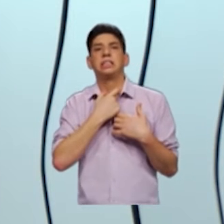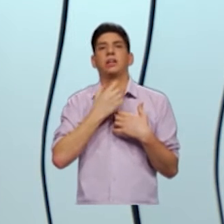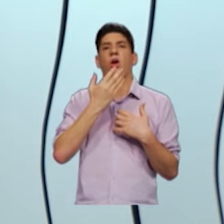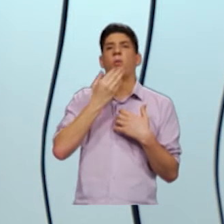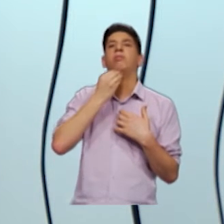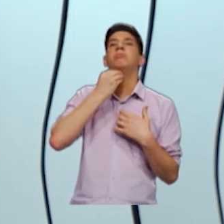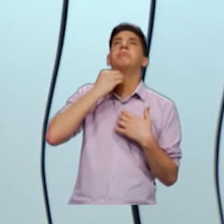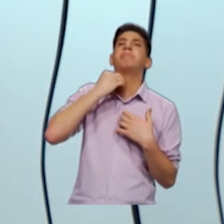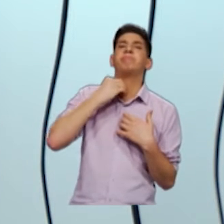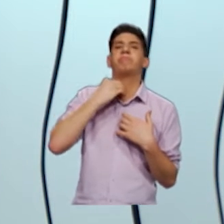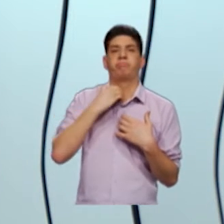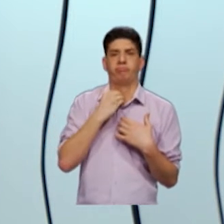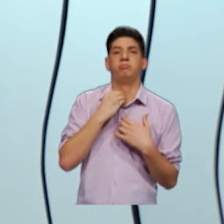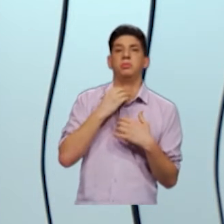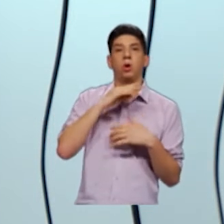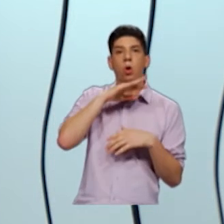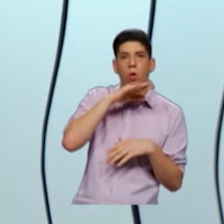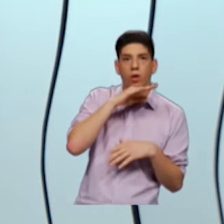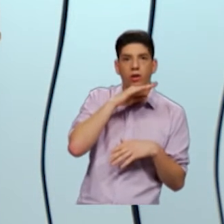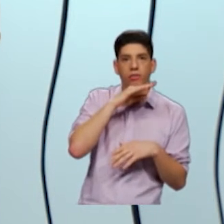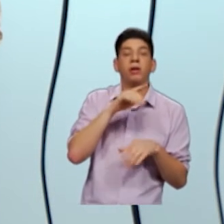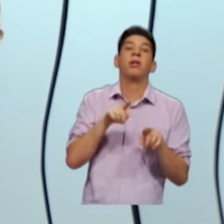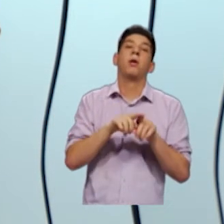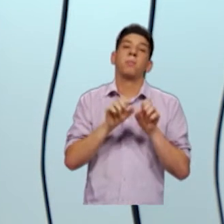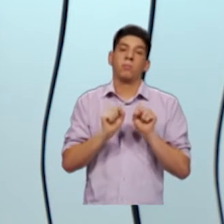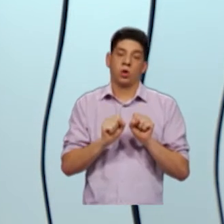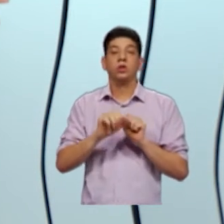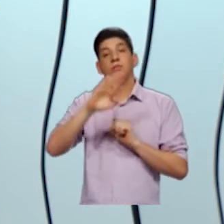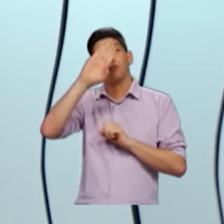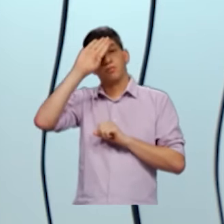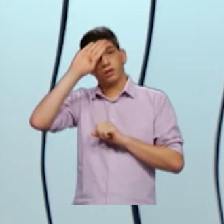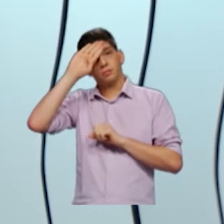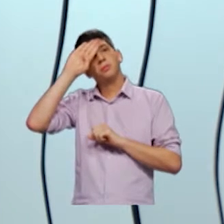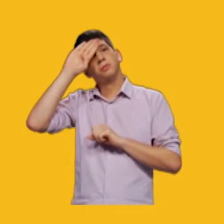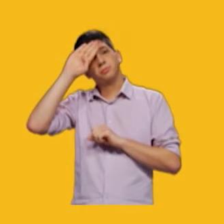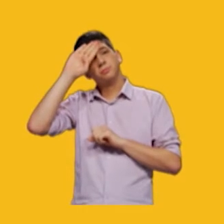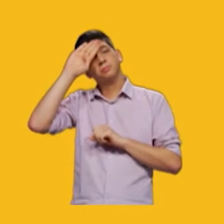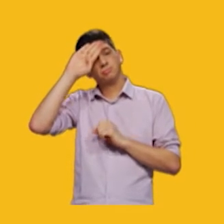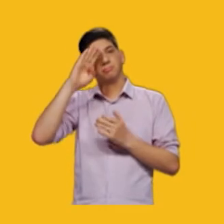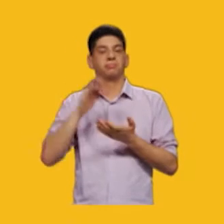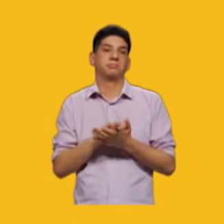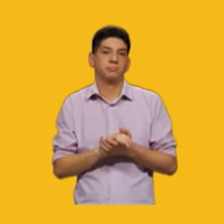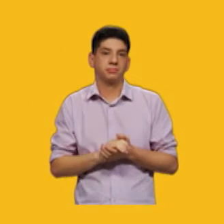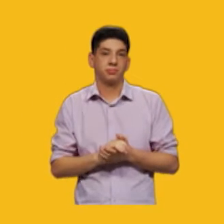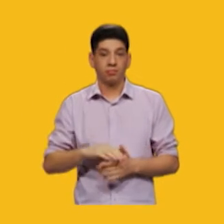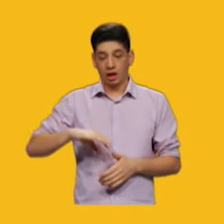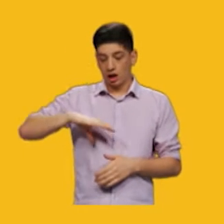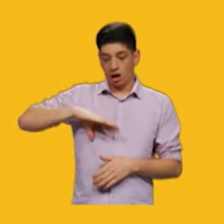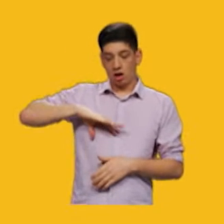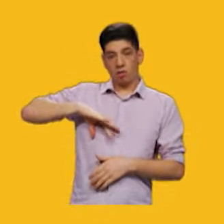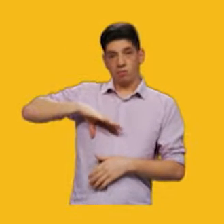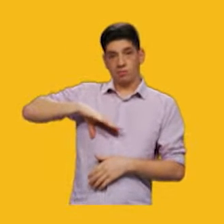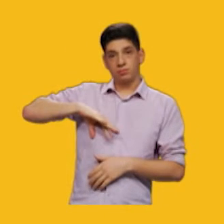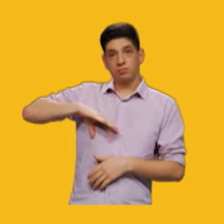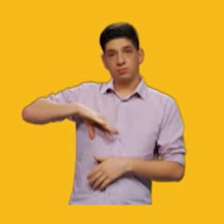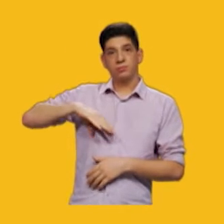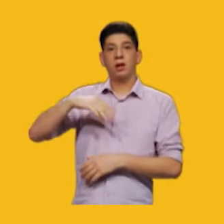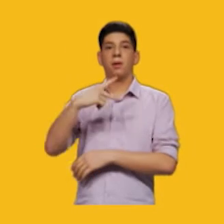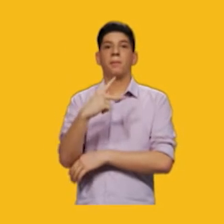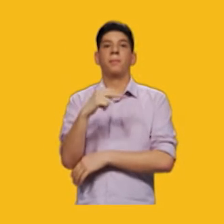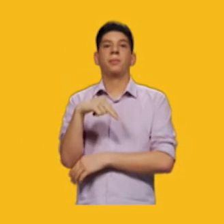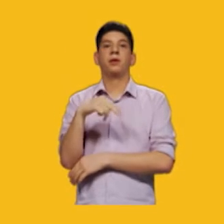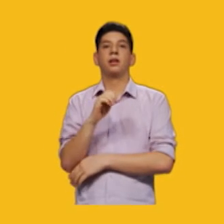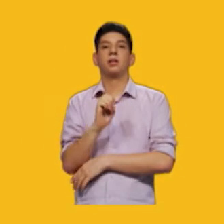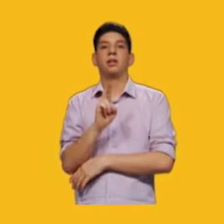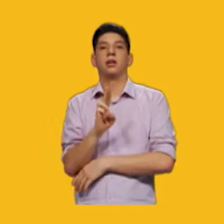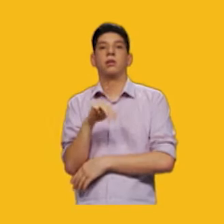e também é uma doença que vai ter febre. Já a pneumonia é uma doença que também não é uma